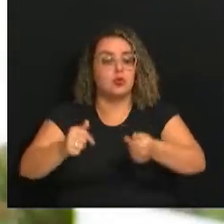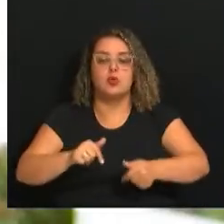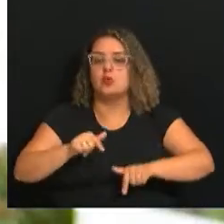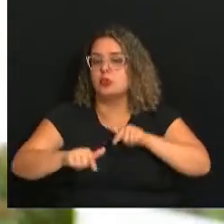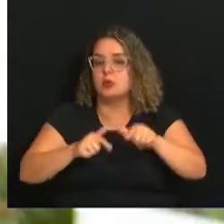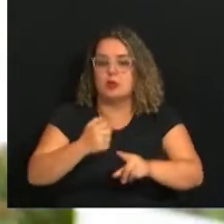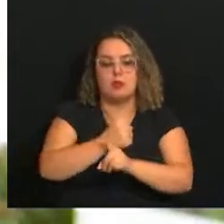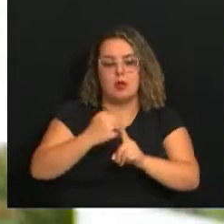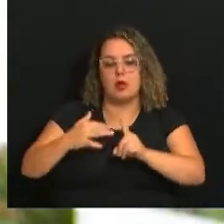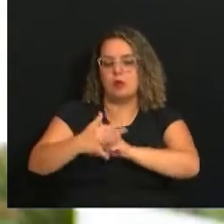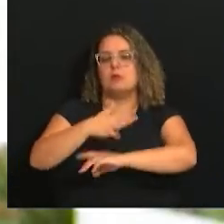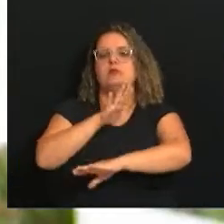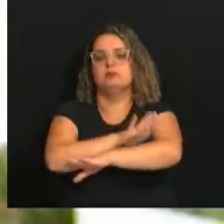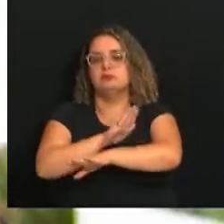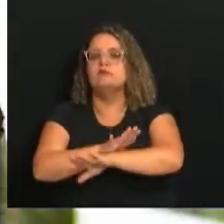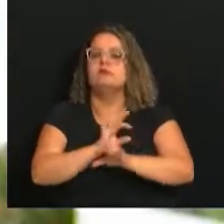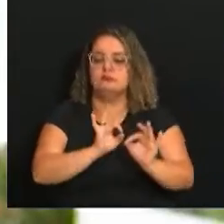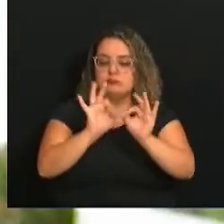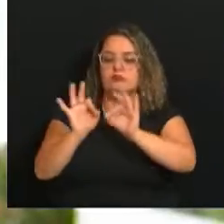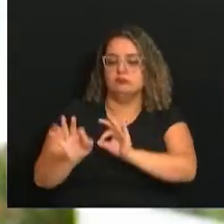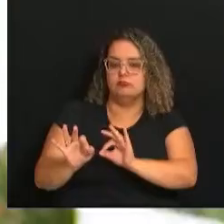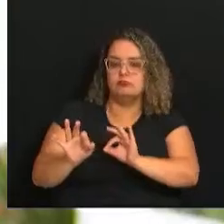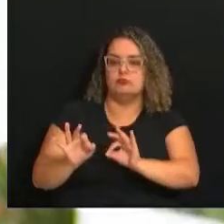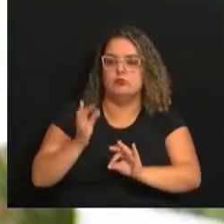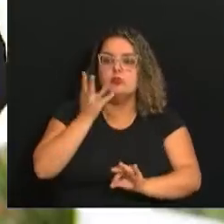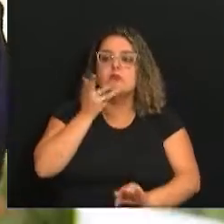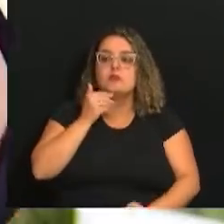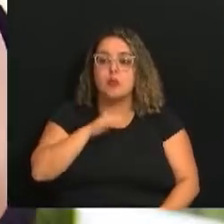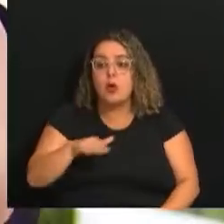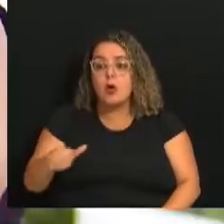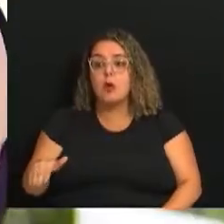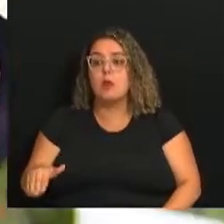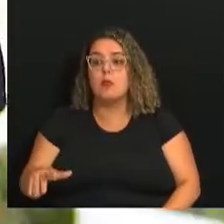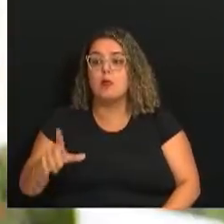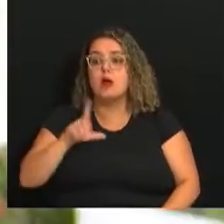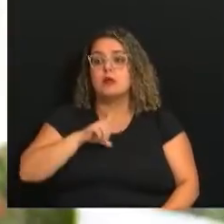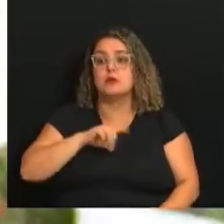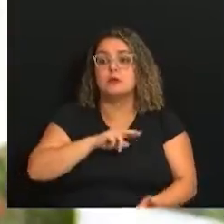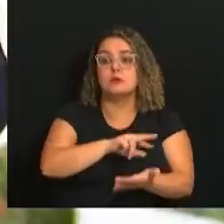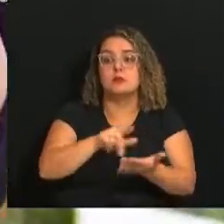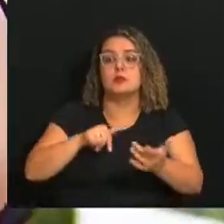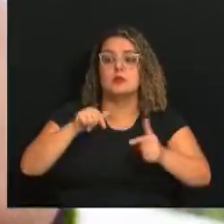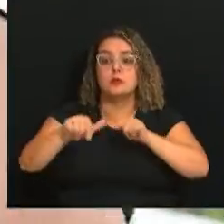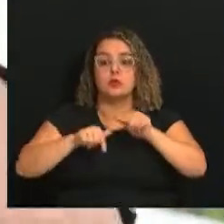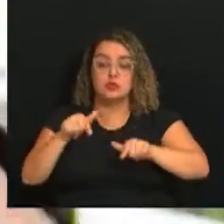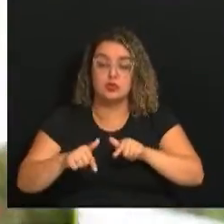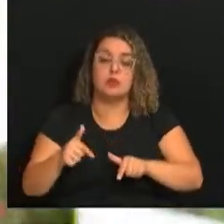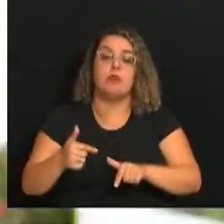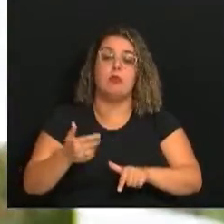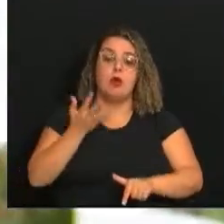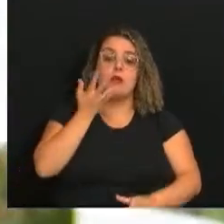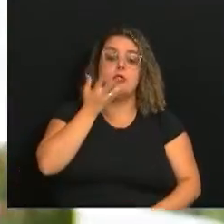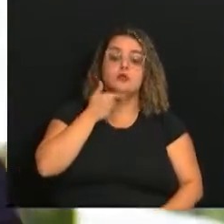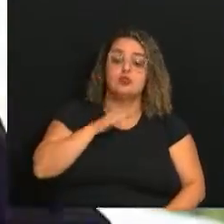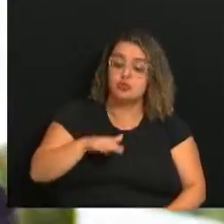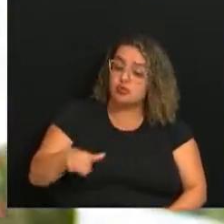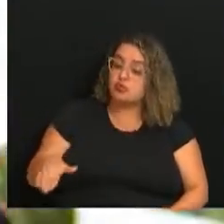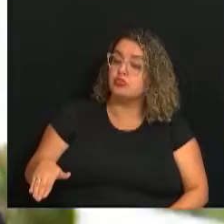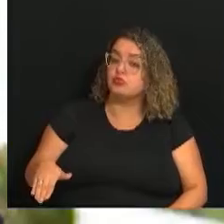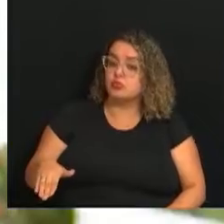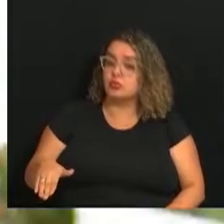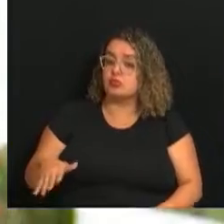tona essa pauta tão importante na proteção das nossas crianças e nossos adolescentes. Segundo a matéria,